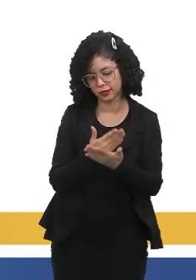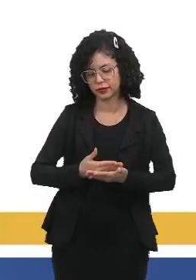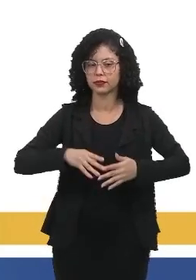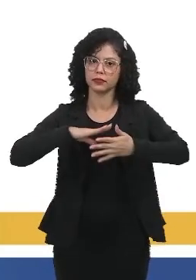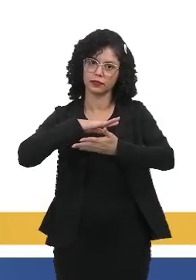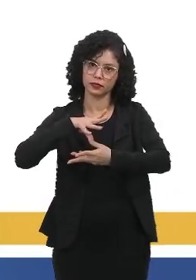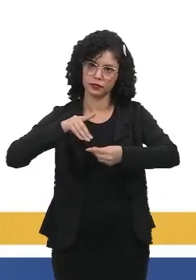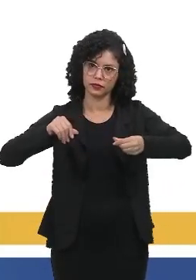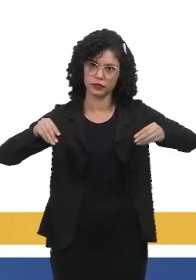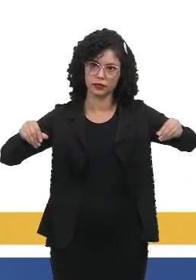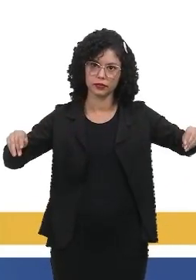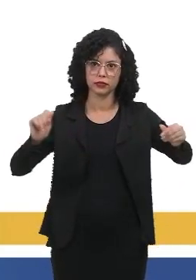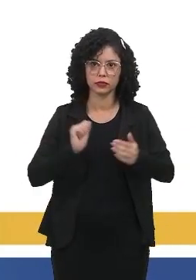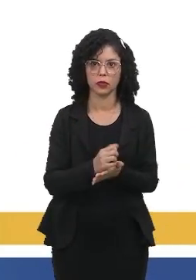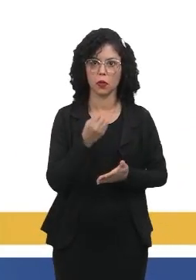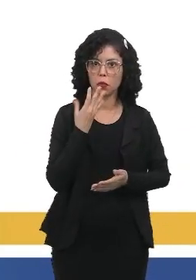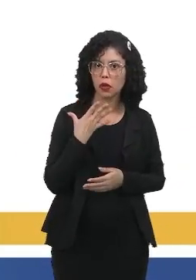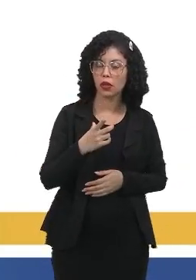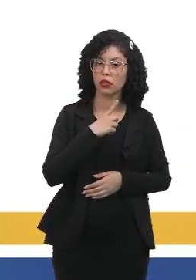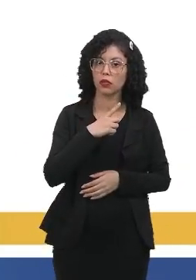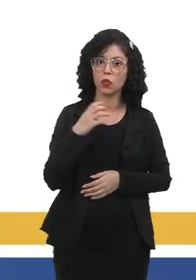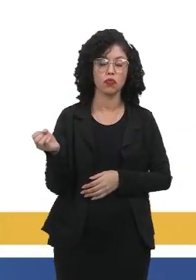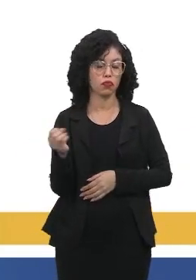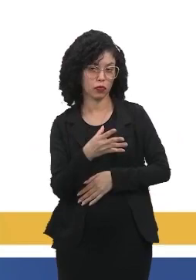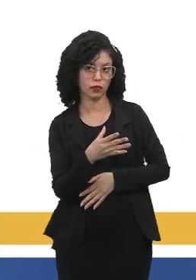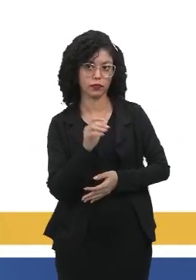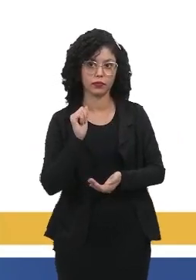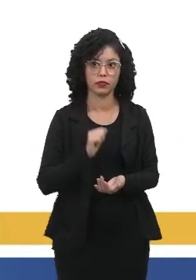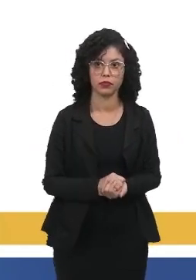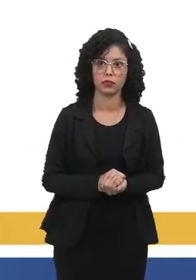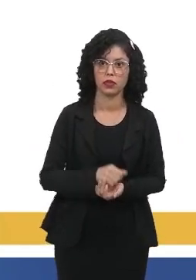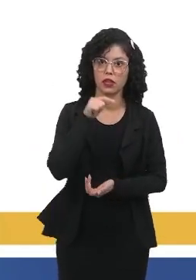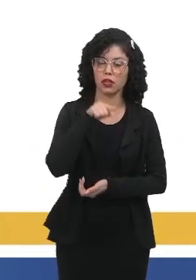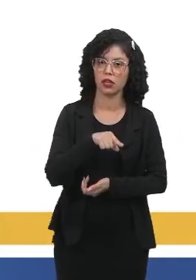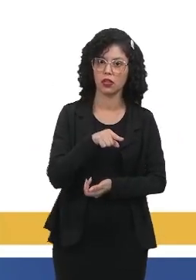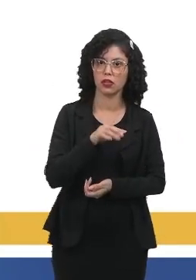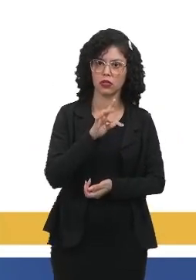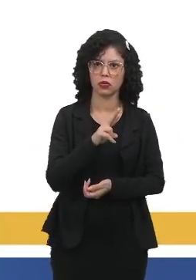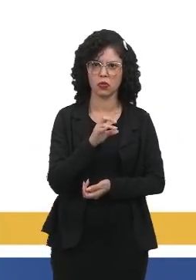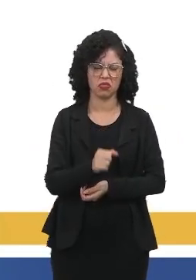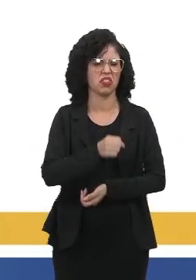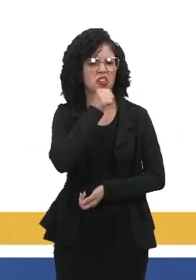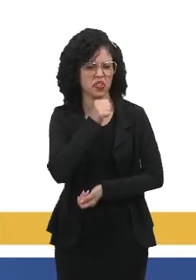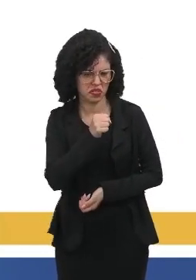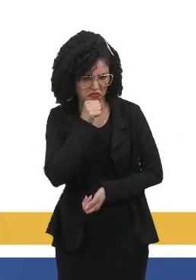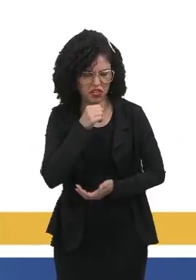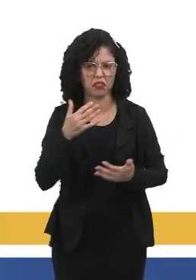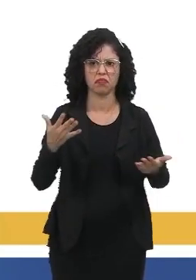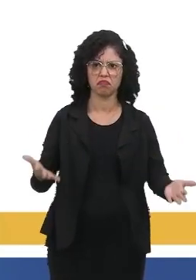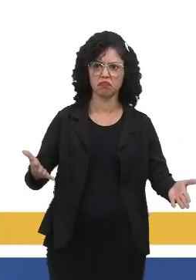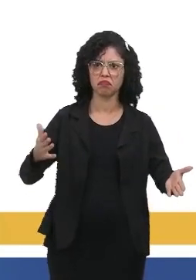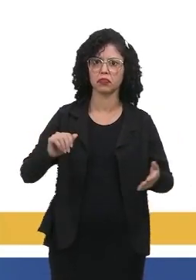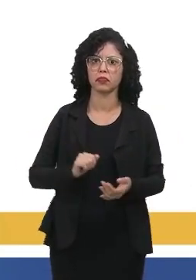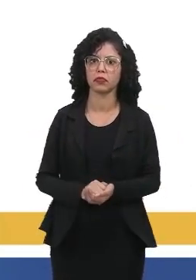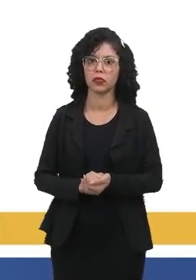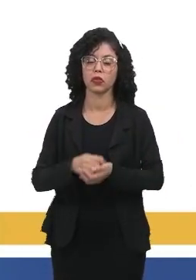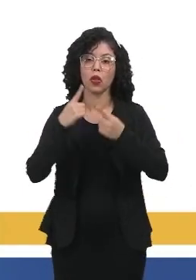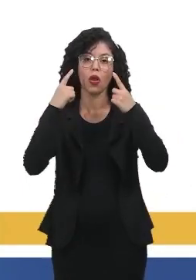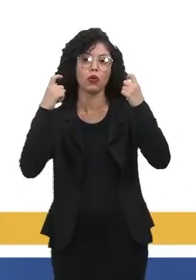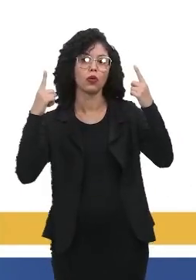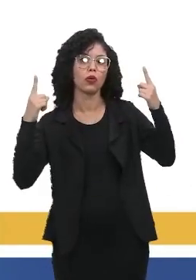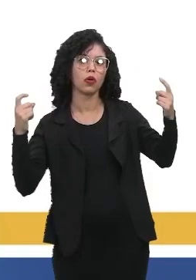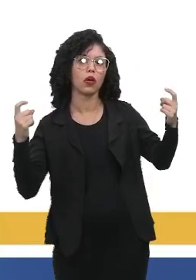terra seria bom ter um arado novo esse arado tá troncho e velho o